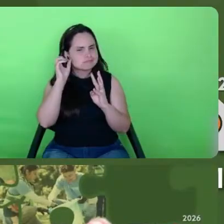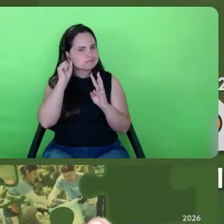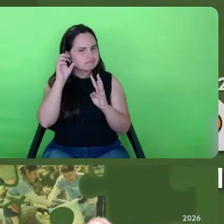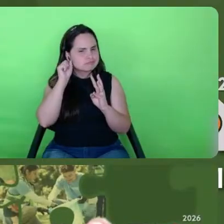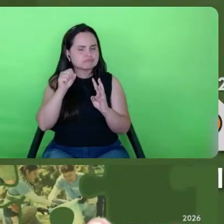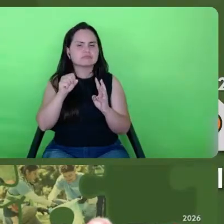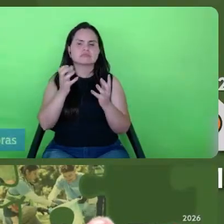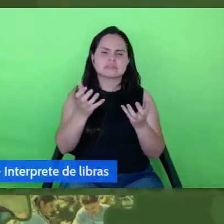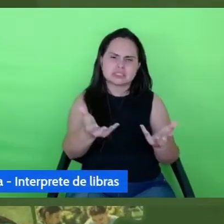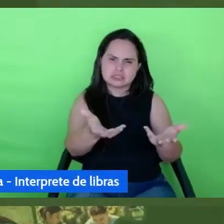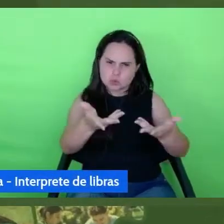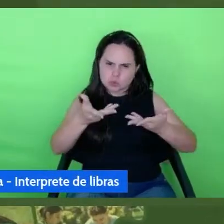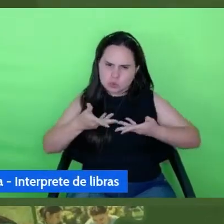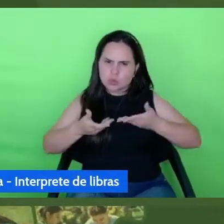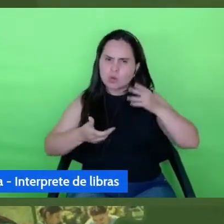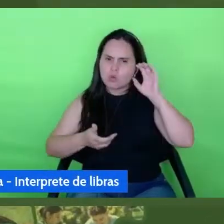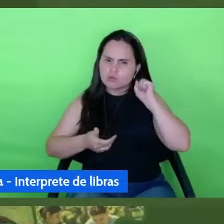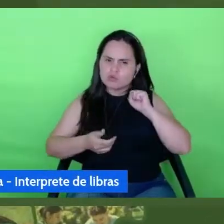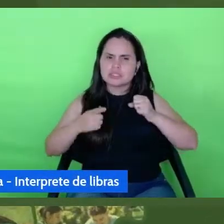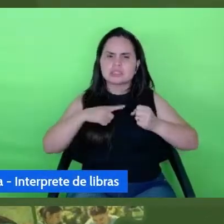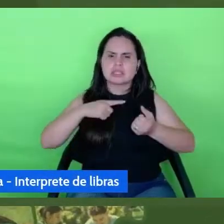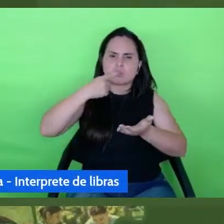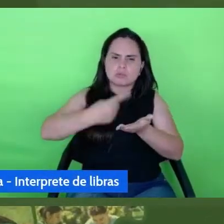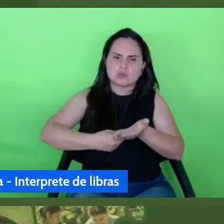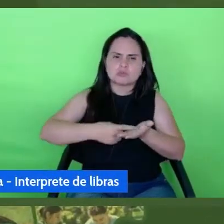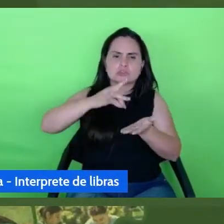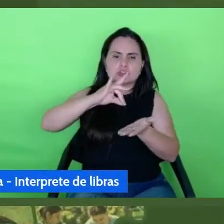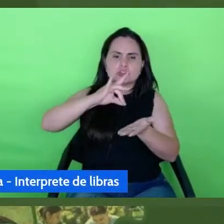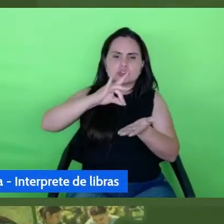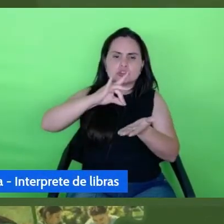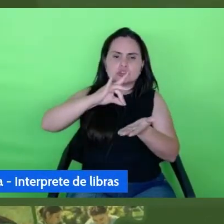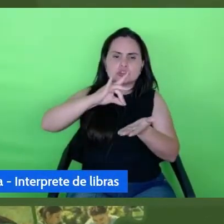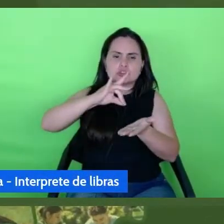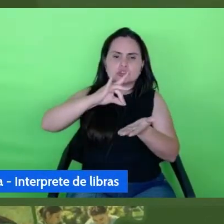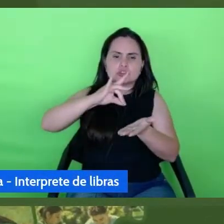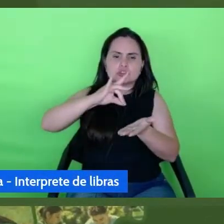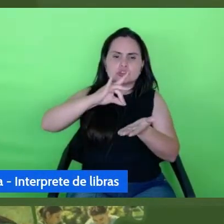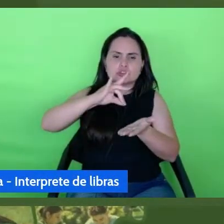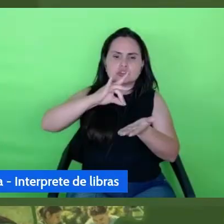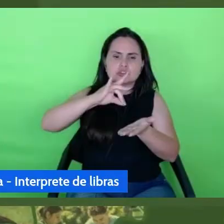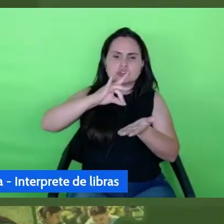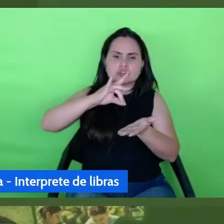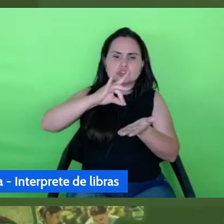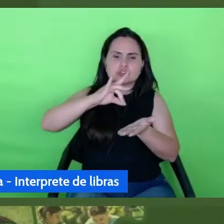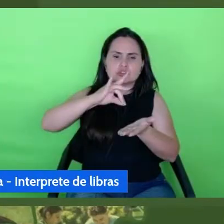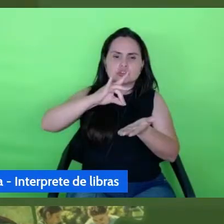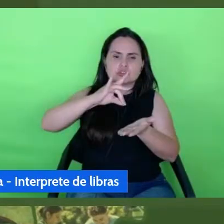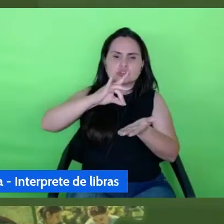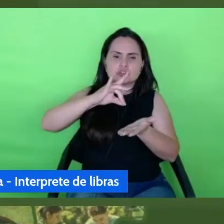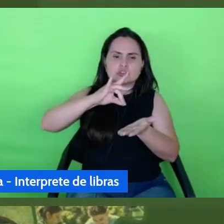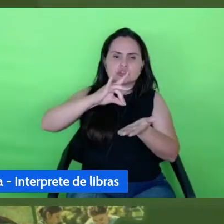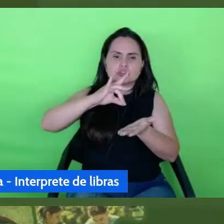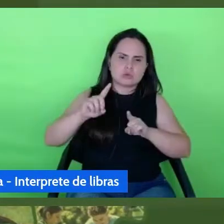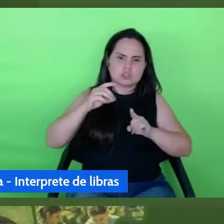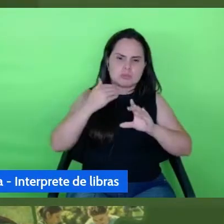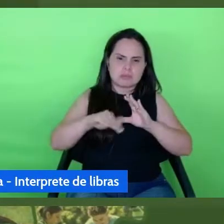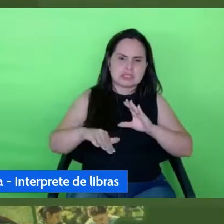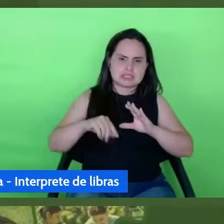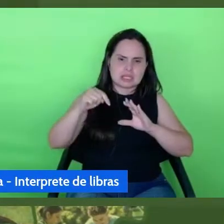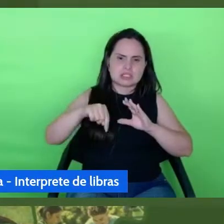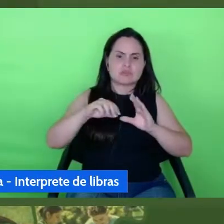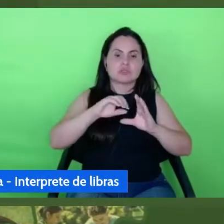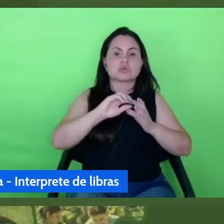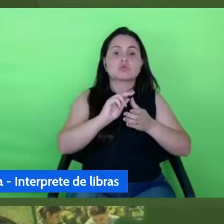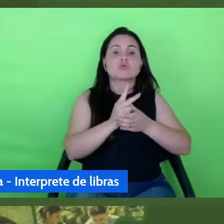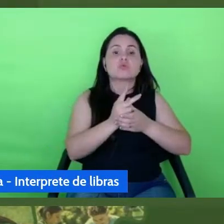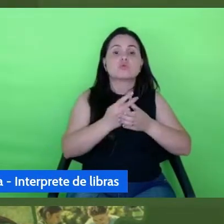conversar com a gente, ter compromisso real com as comunidades. Não só compromisso. Aí, última mensagem, viu, jovens do Hackathon?